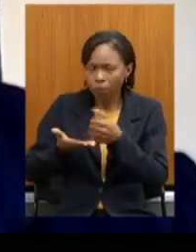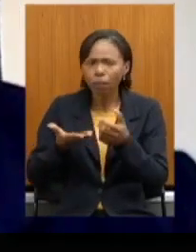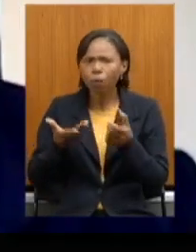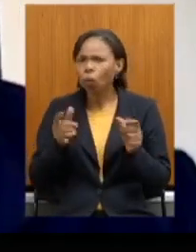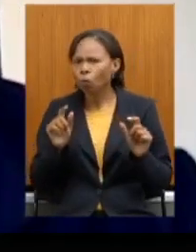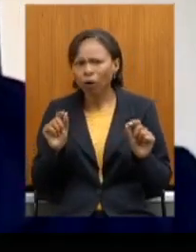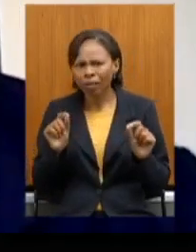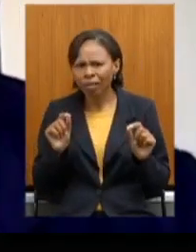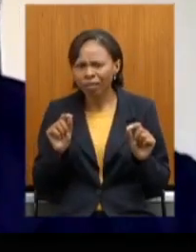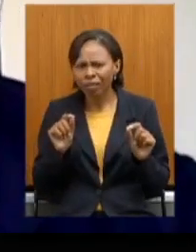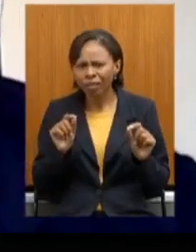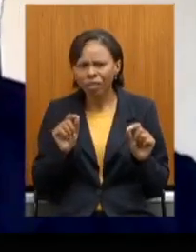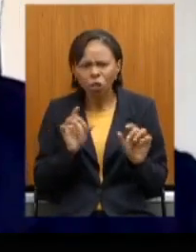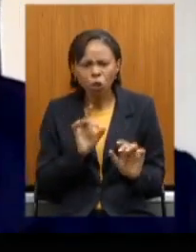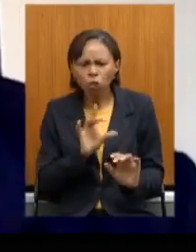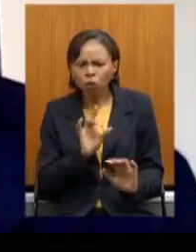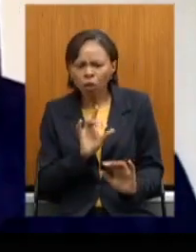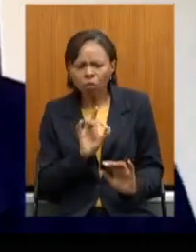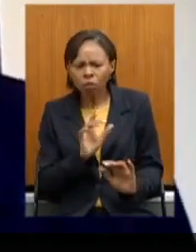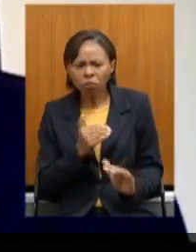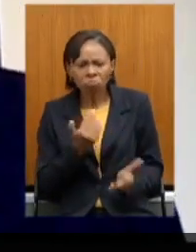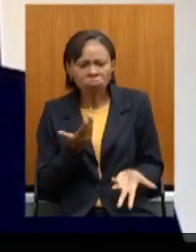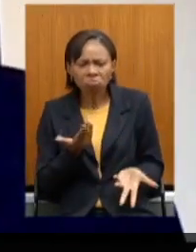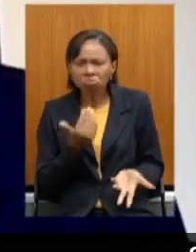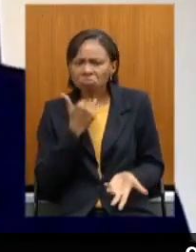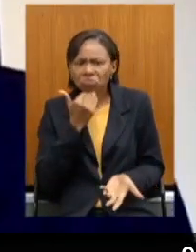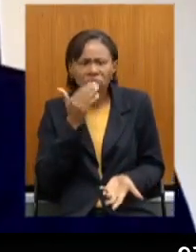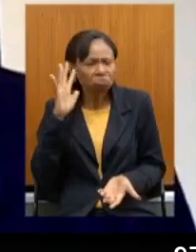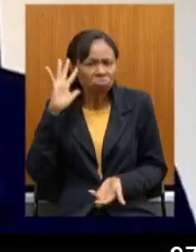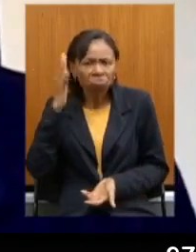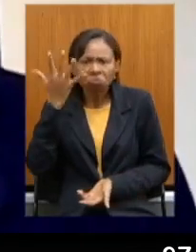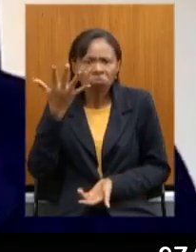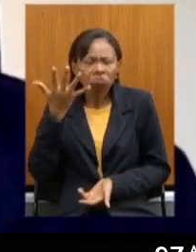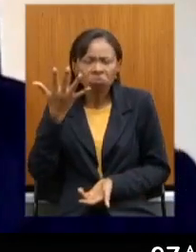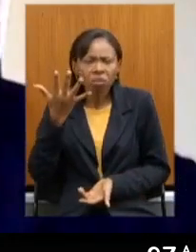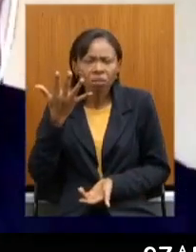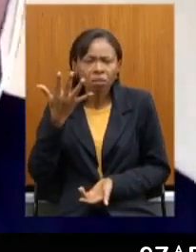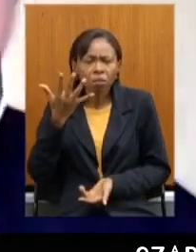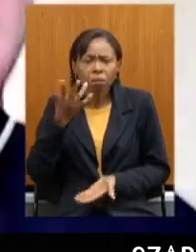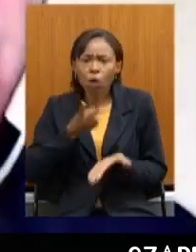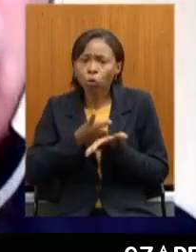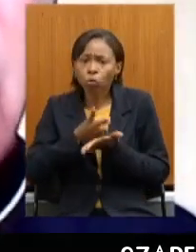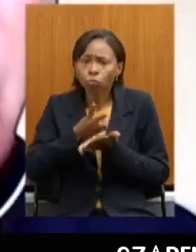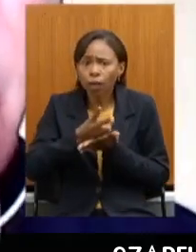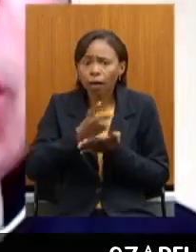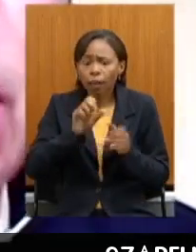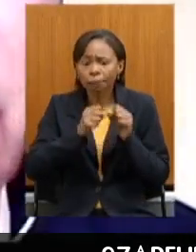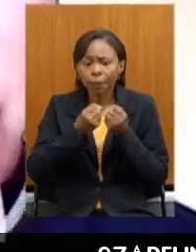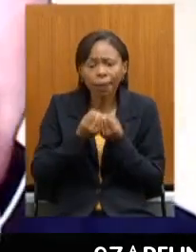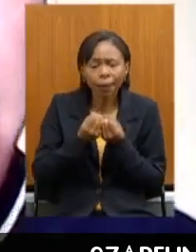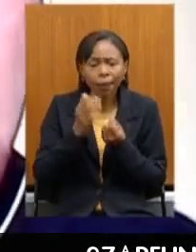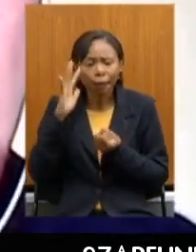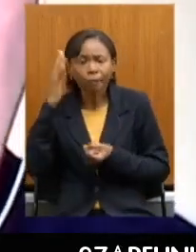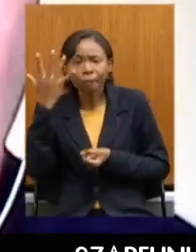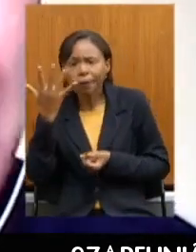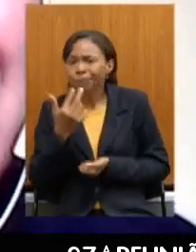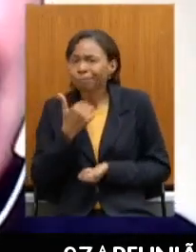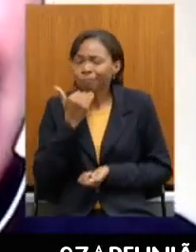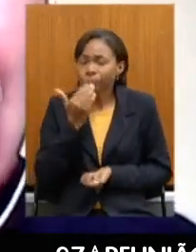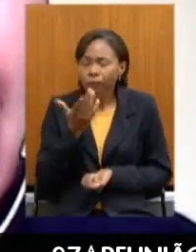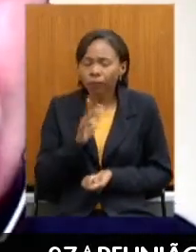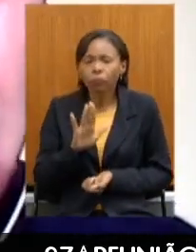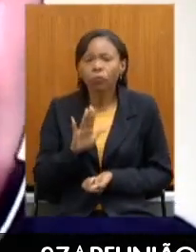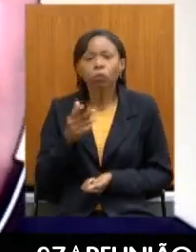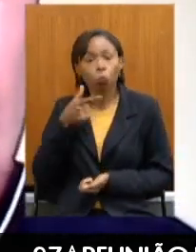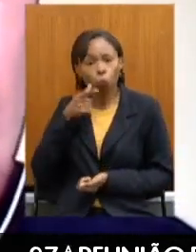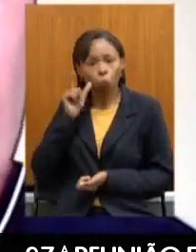será o suficiente para poder avançar com as discussões. Ontem nós ouvimos dois